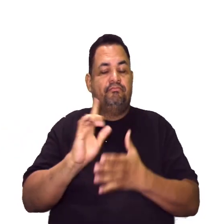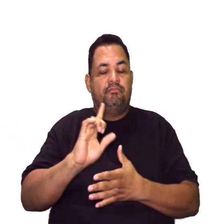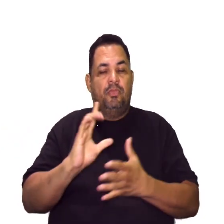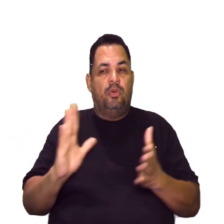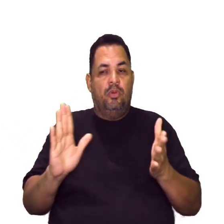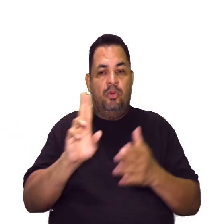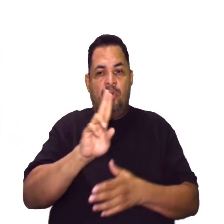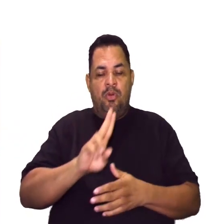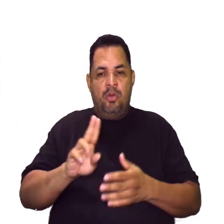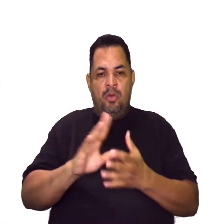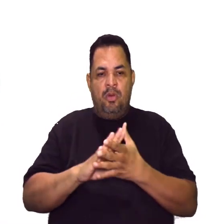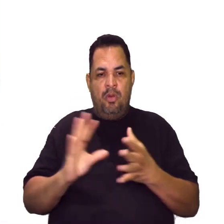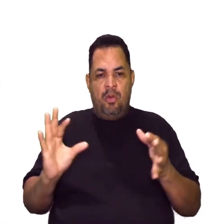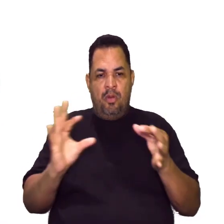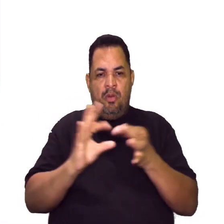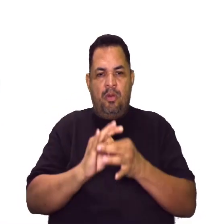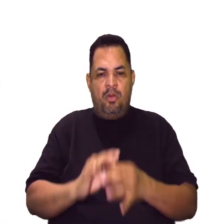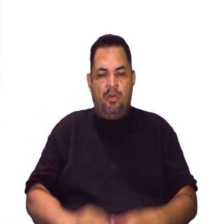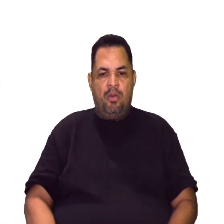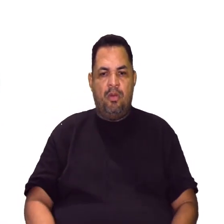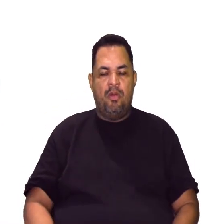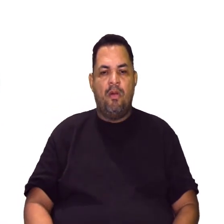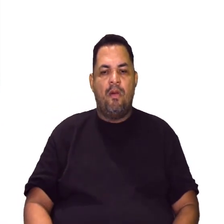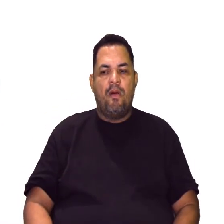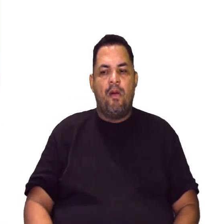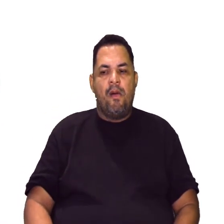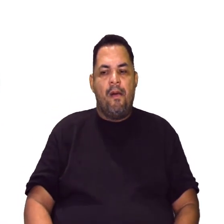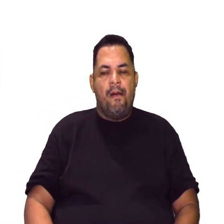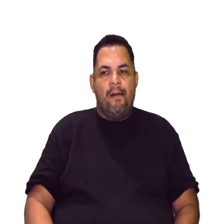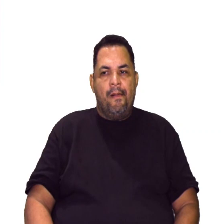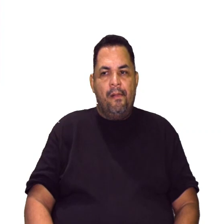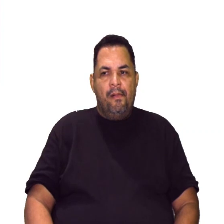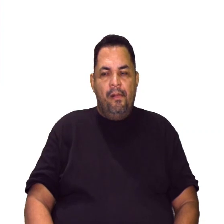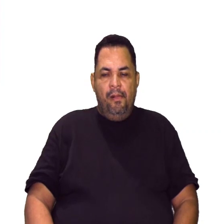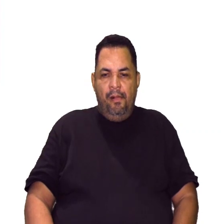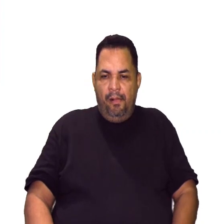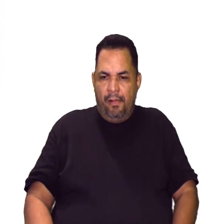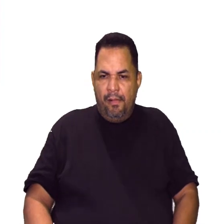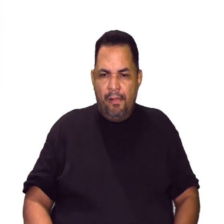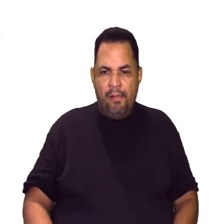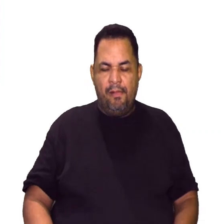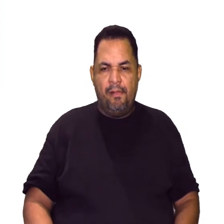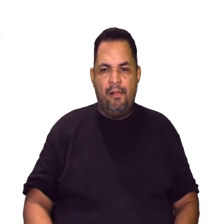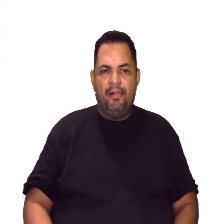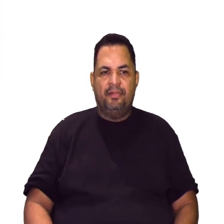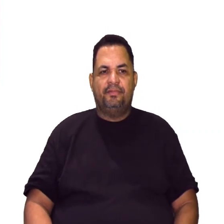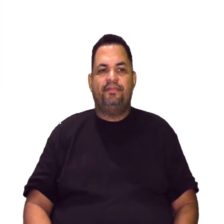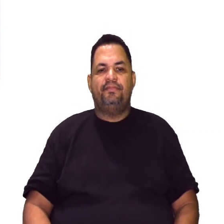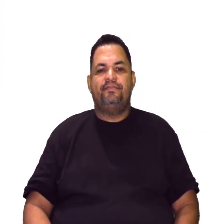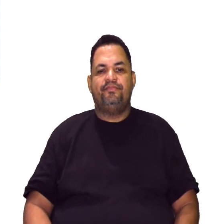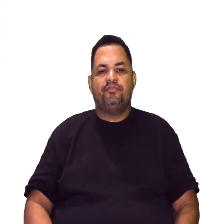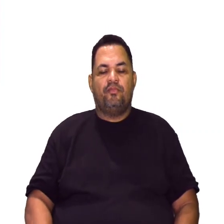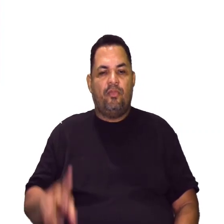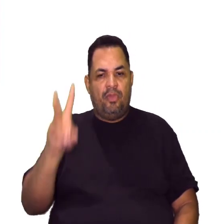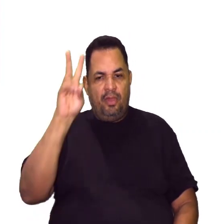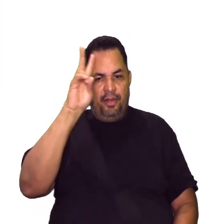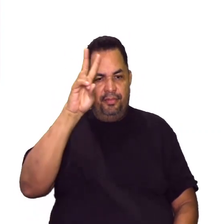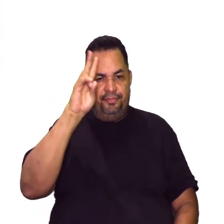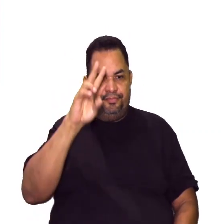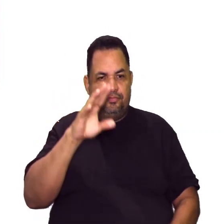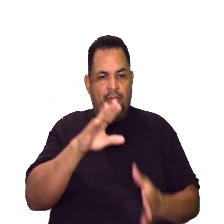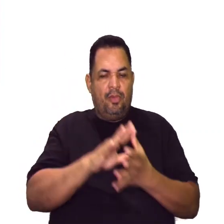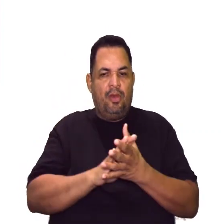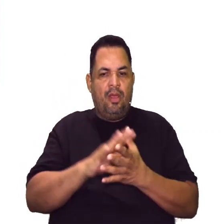nas ligações. Como isso? Aqui, vamos lembrar da teoria da